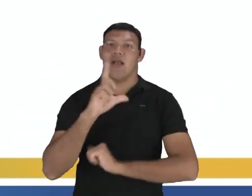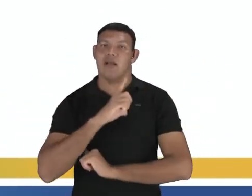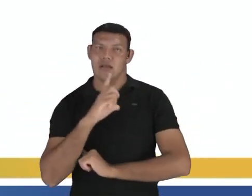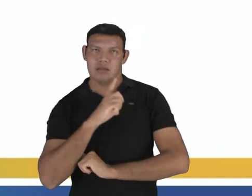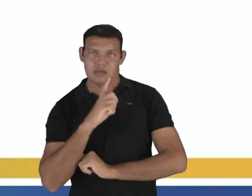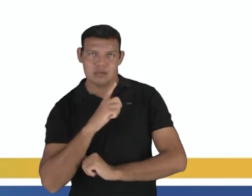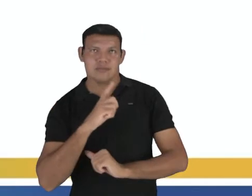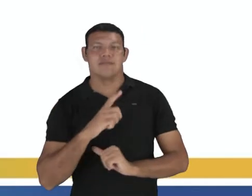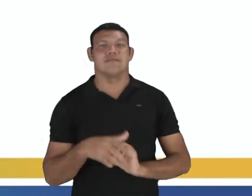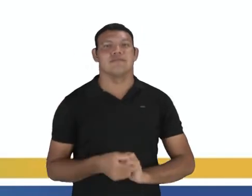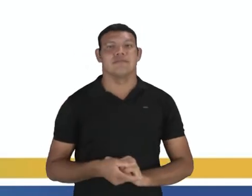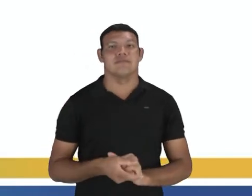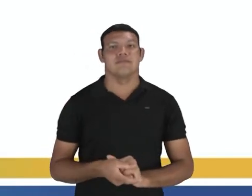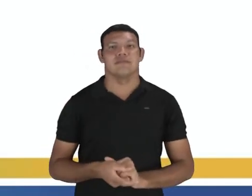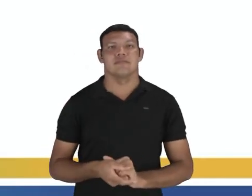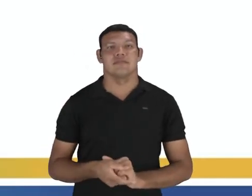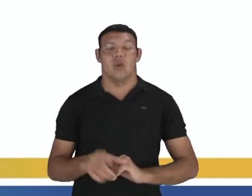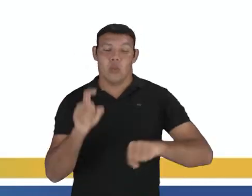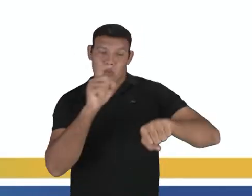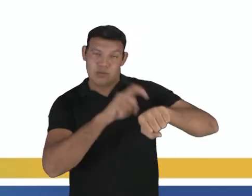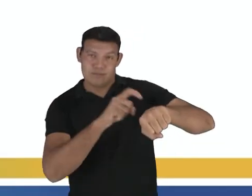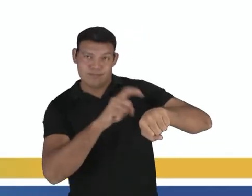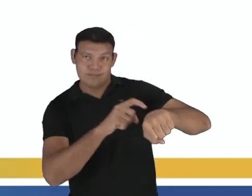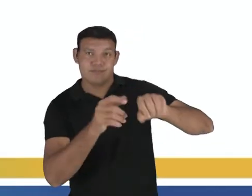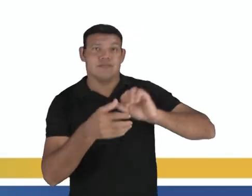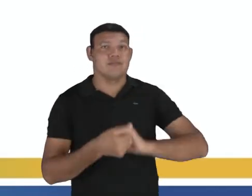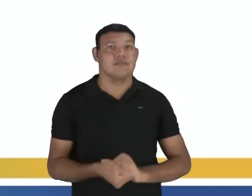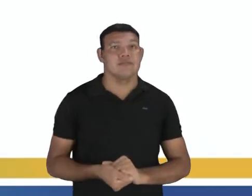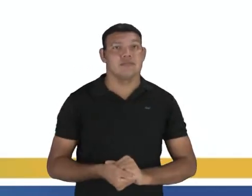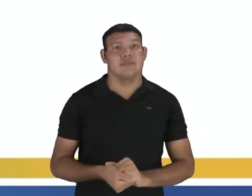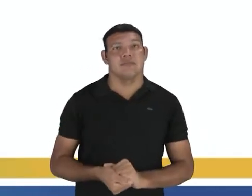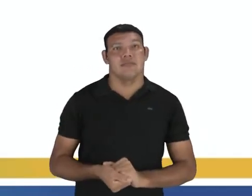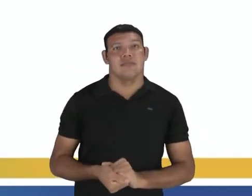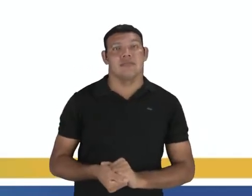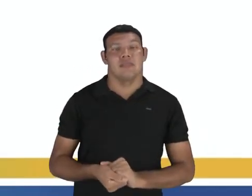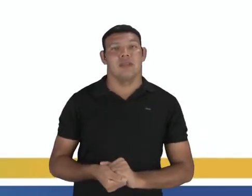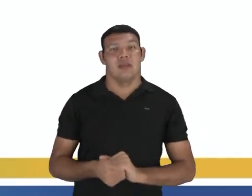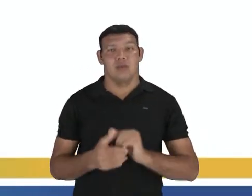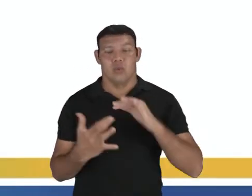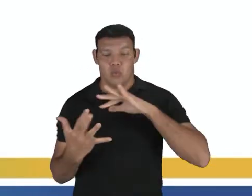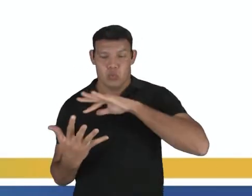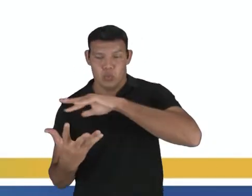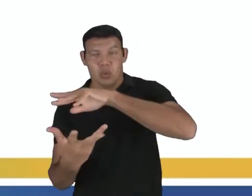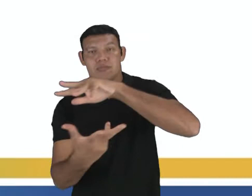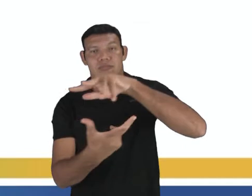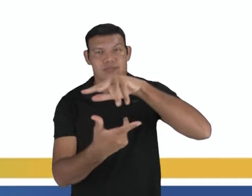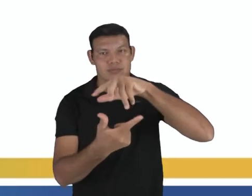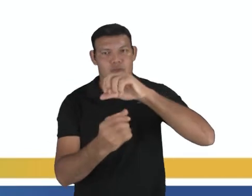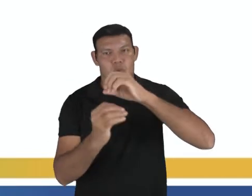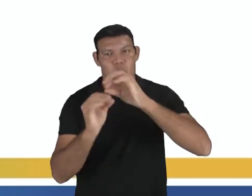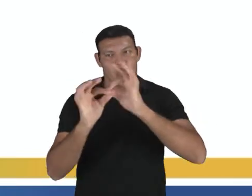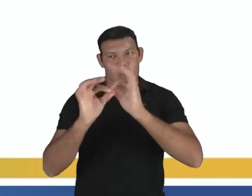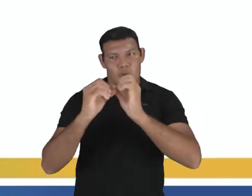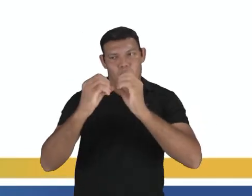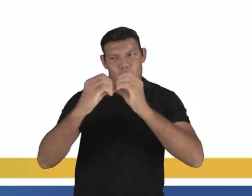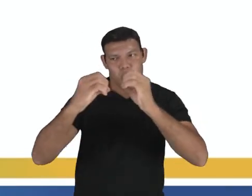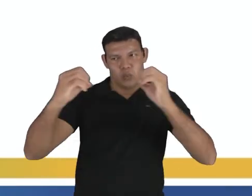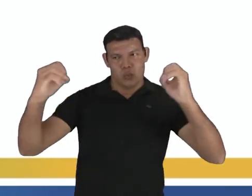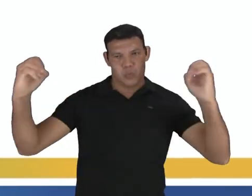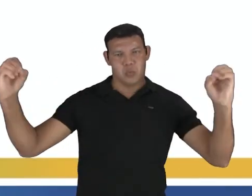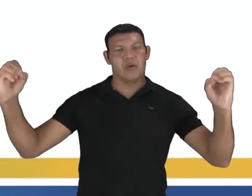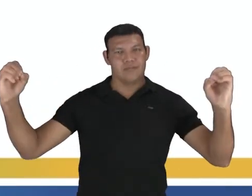tem um determinado tempo em que o planeta ele vai estar mais distante do Sol,